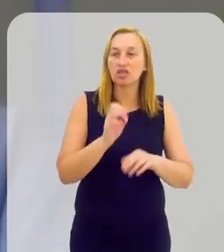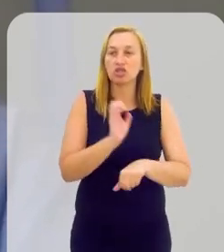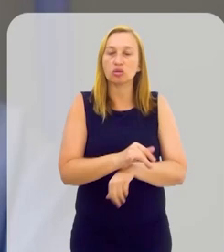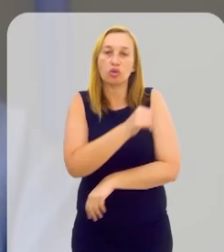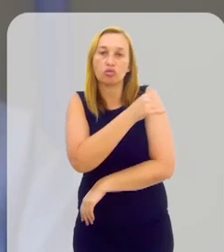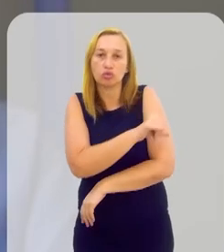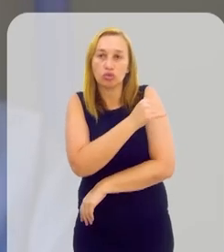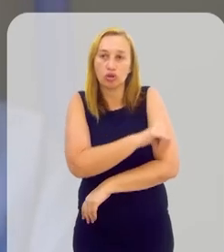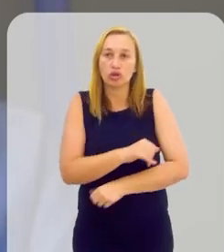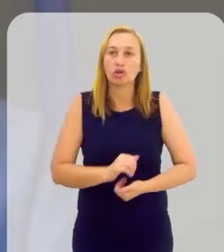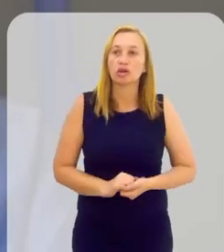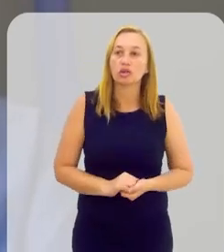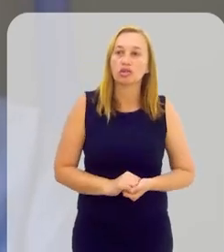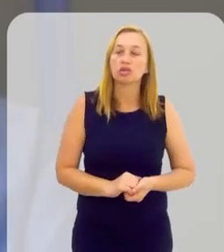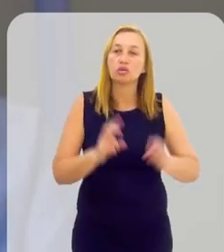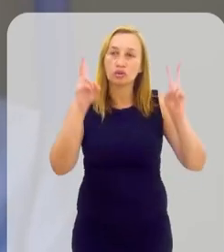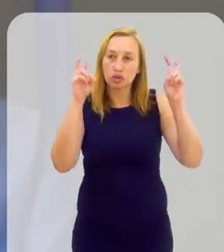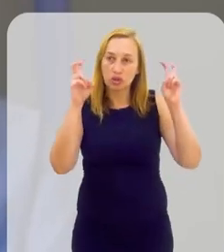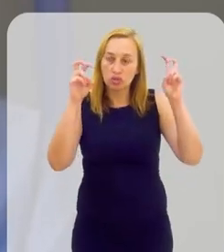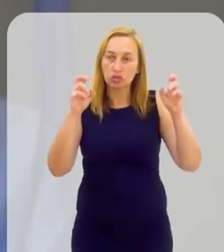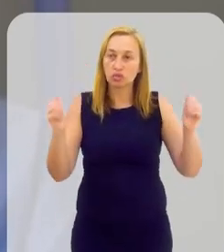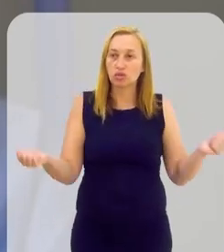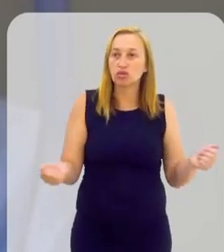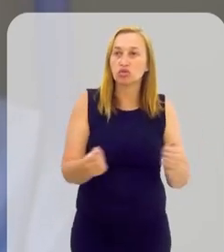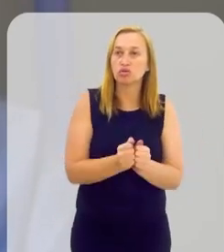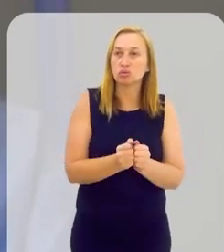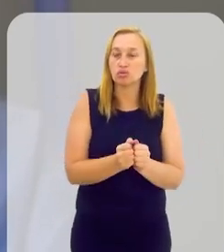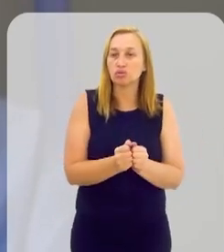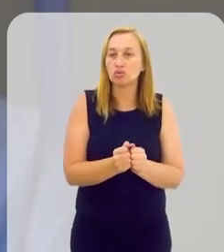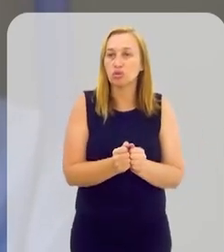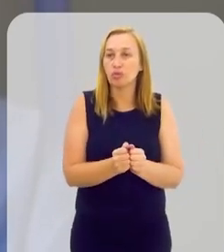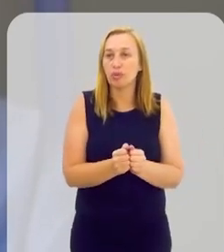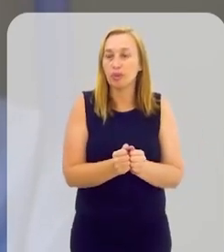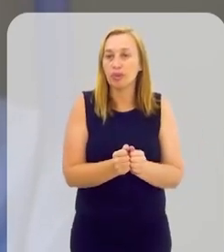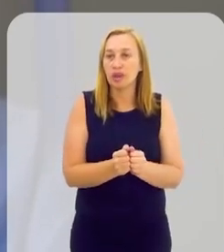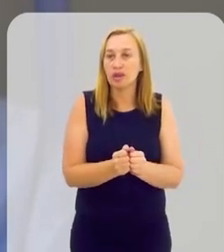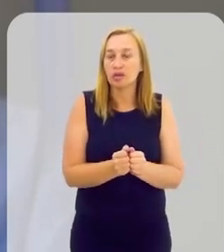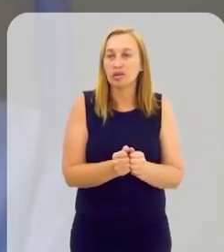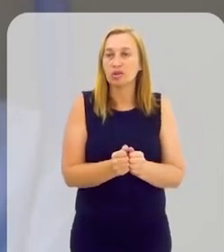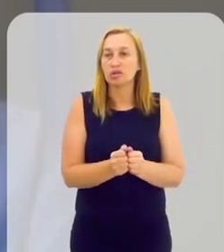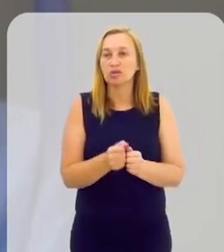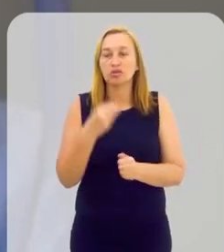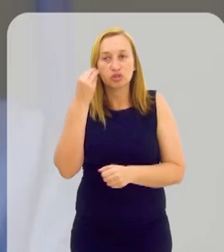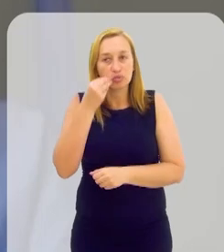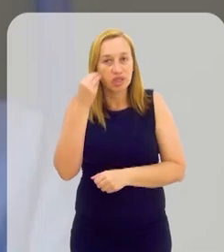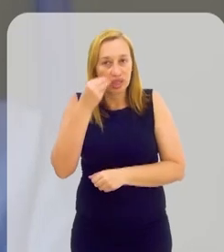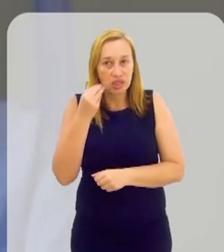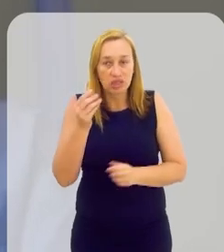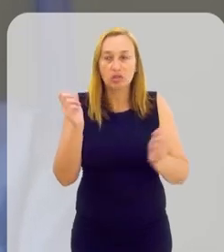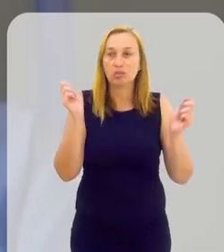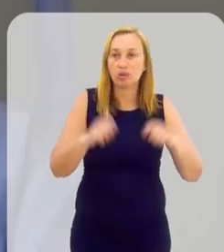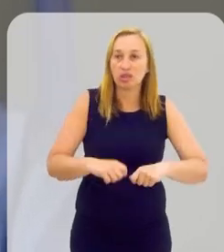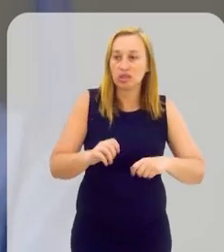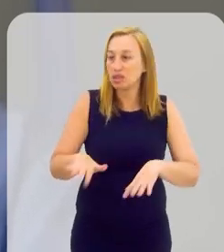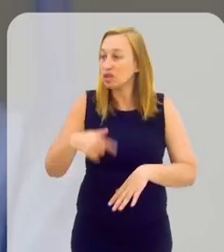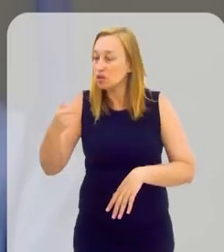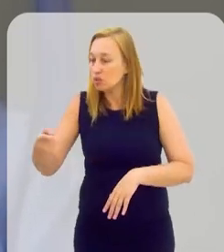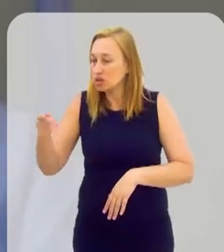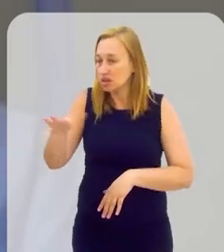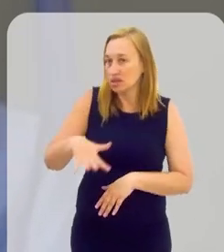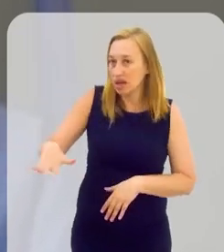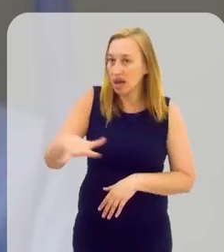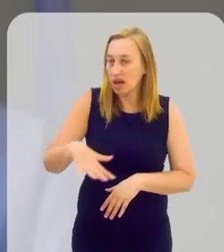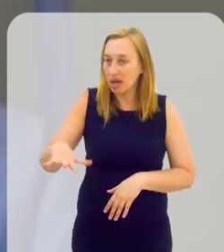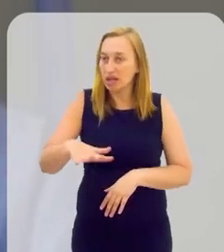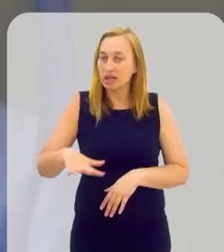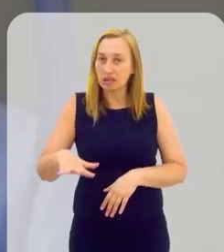legislação da Casa Estadual do Rio e, principalmente, as questões que envolvem sinergia, não, convivência com potencialidades de outros